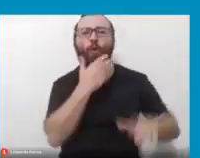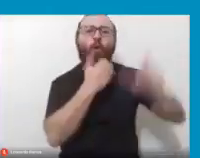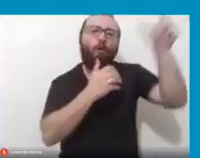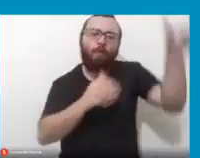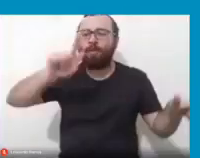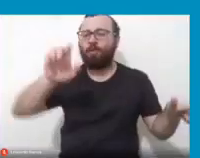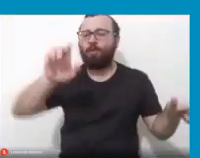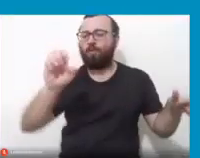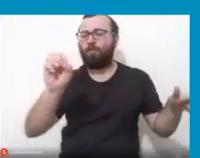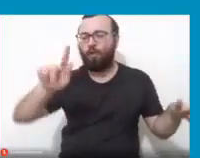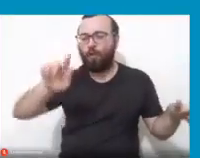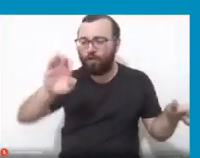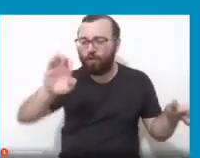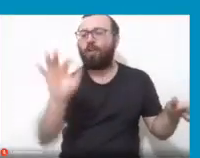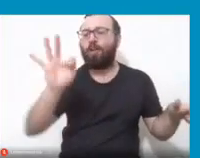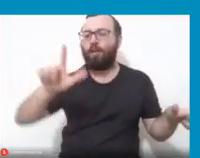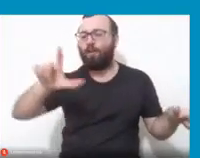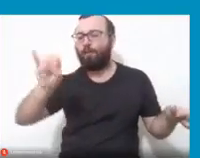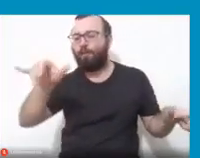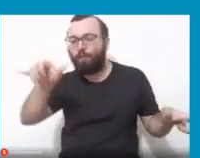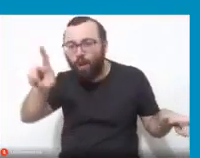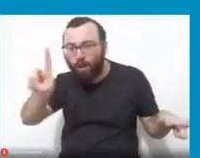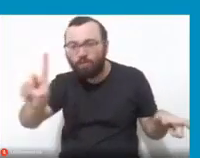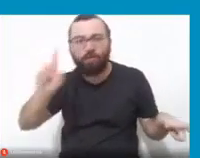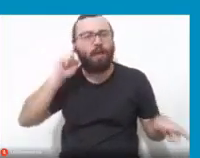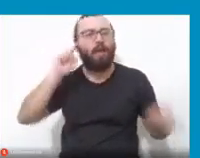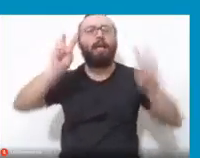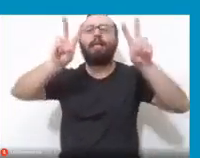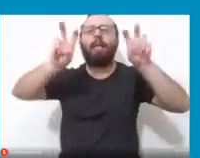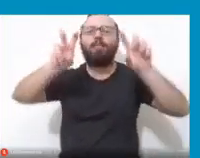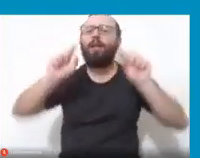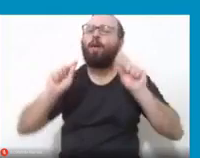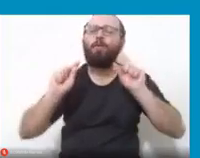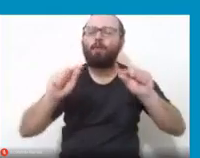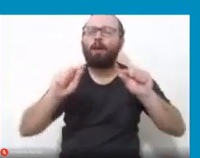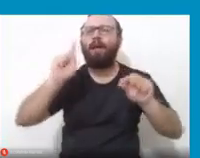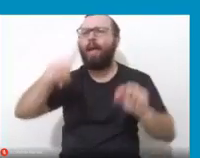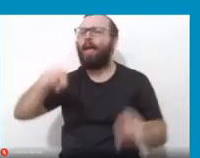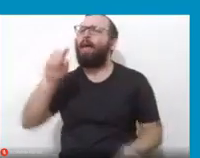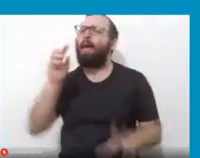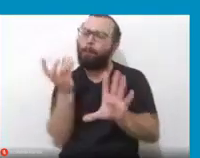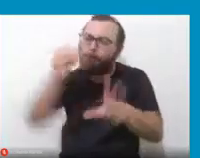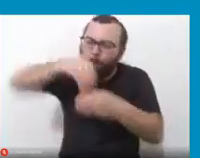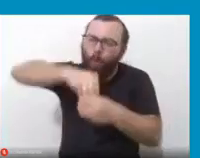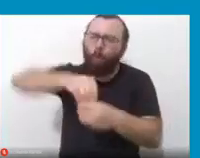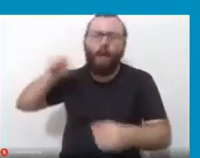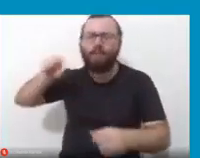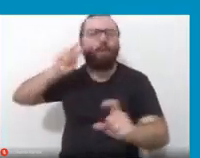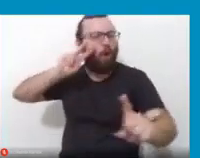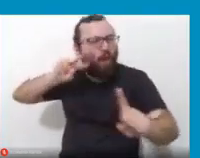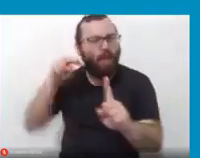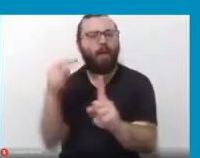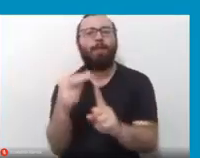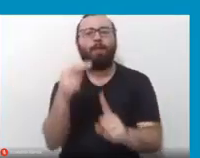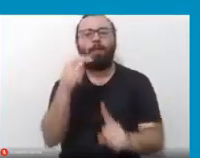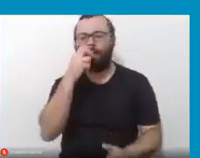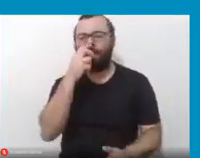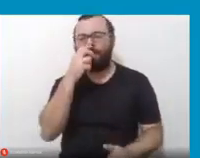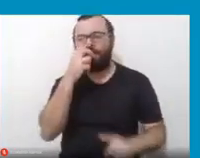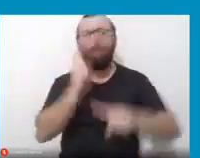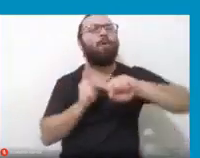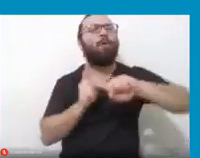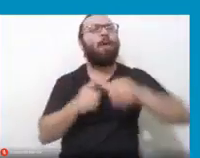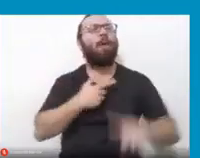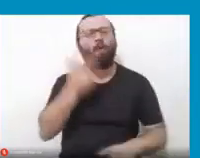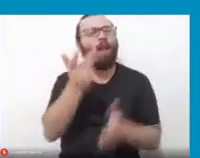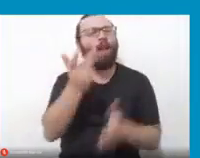outros afro-americanos, a questão étnico-racial e esse olhar tem sido colocado. Mas por que eu estou pondo tudo isso? Eu